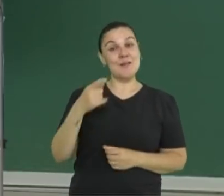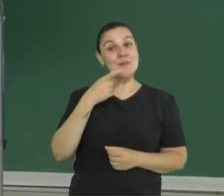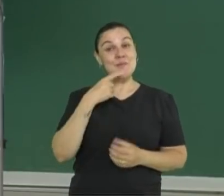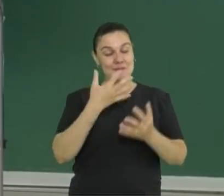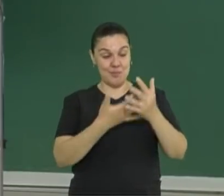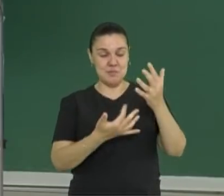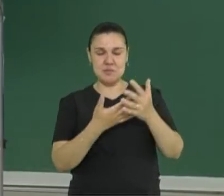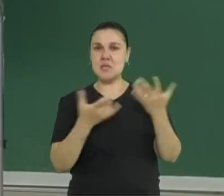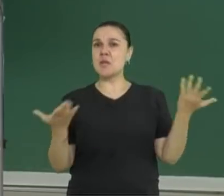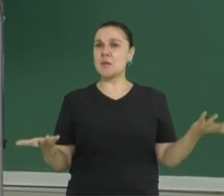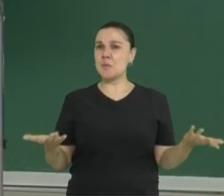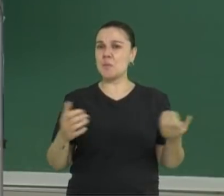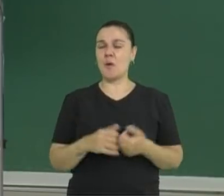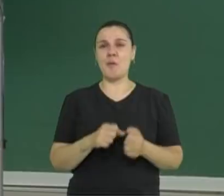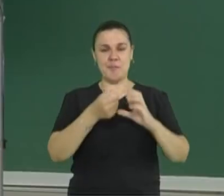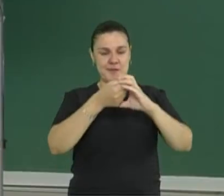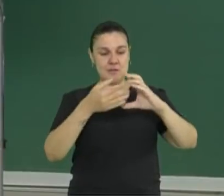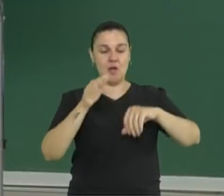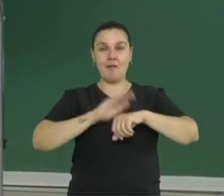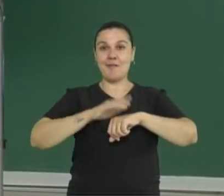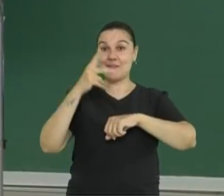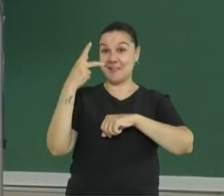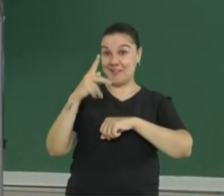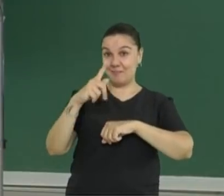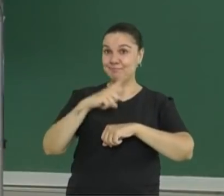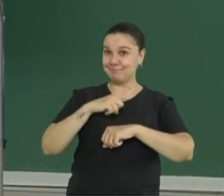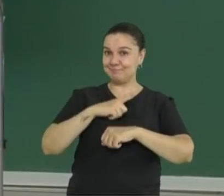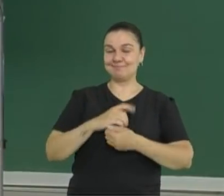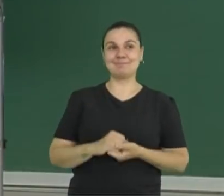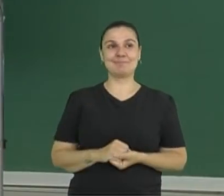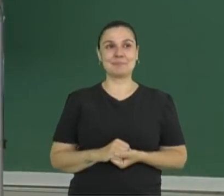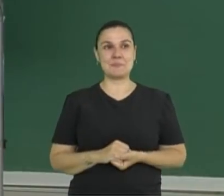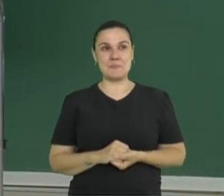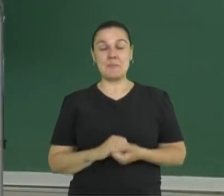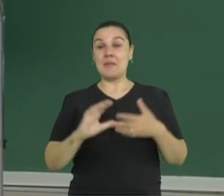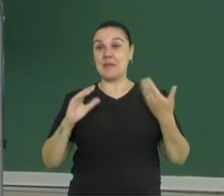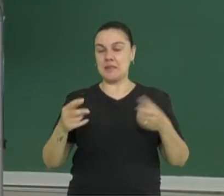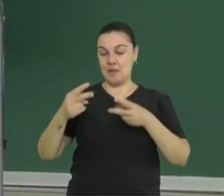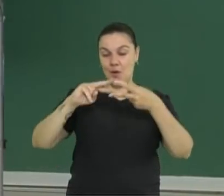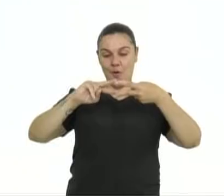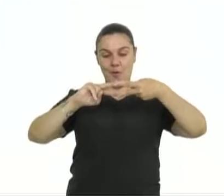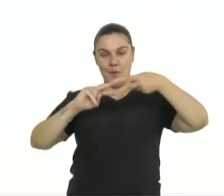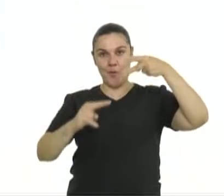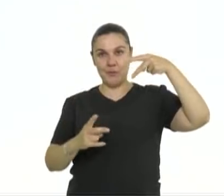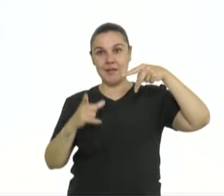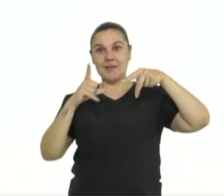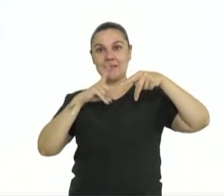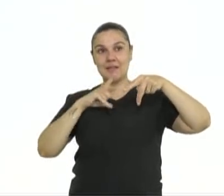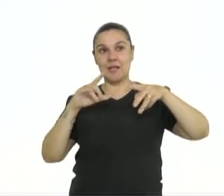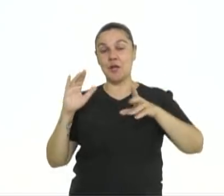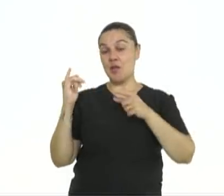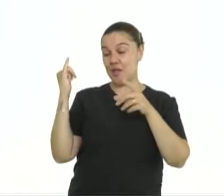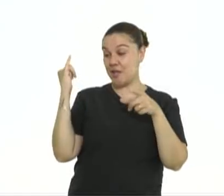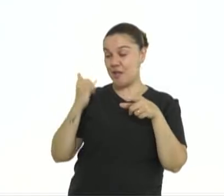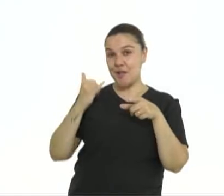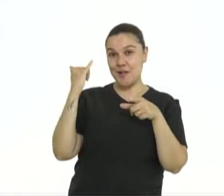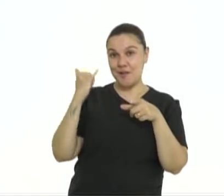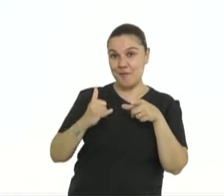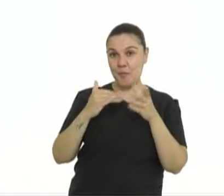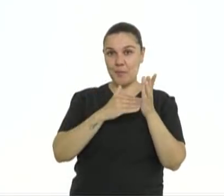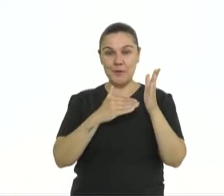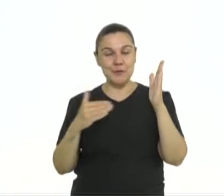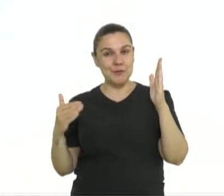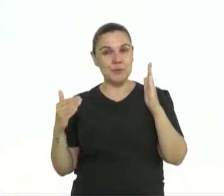sanguíneo e outras características que só você apresenta. Então, o material genético é o portador das informações